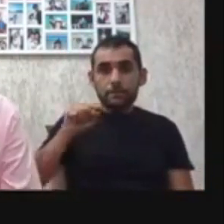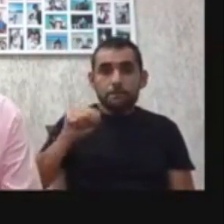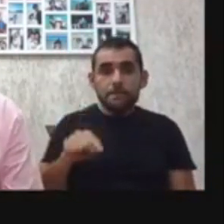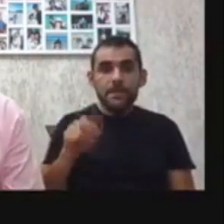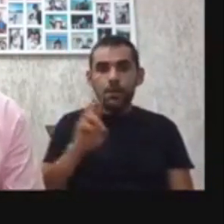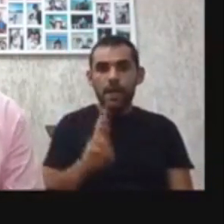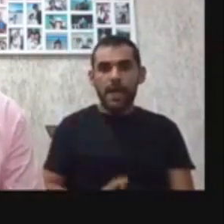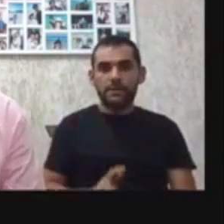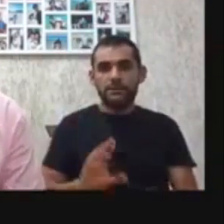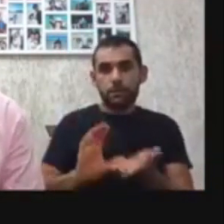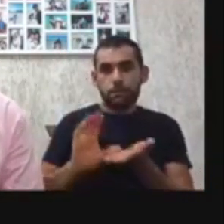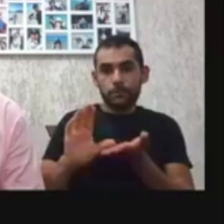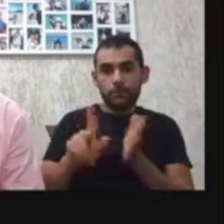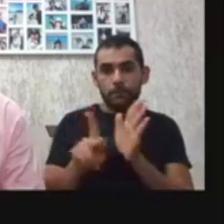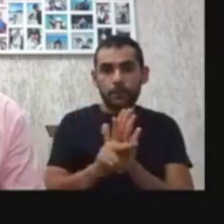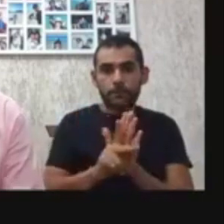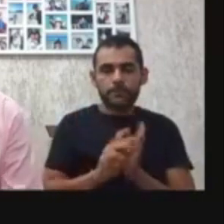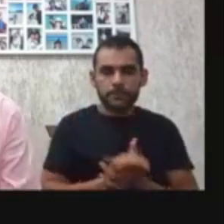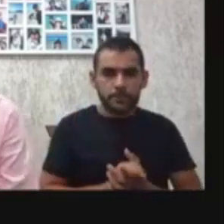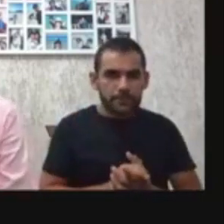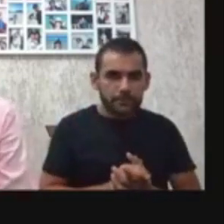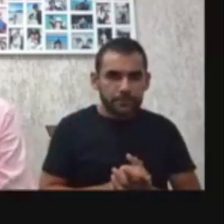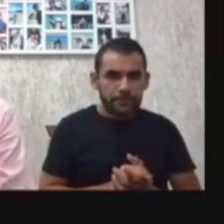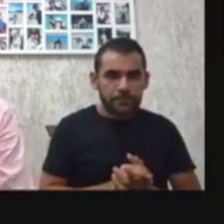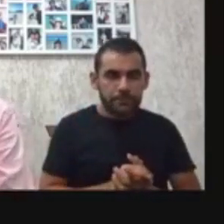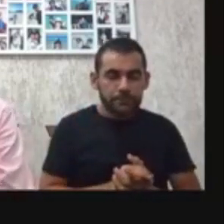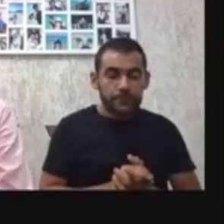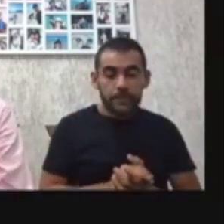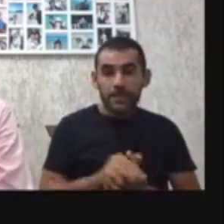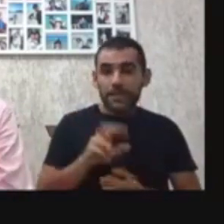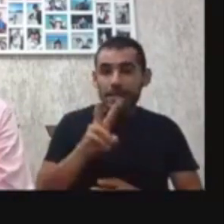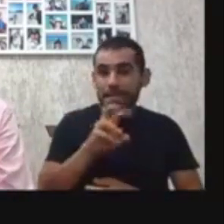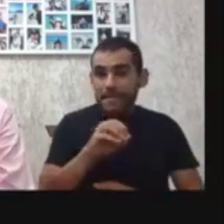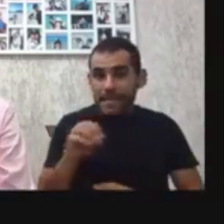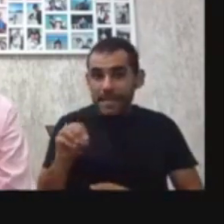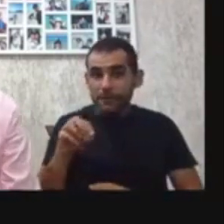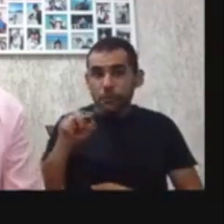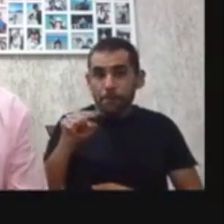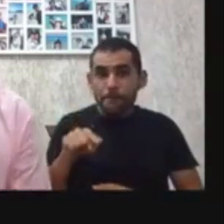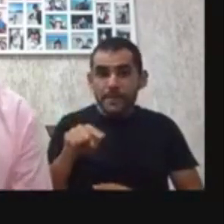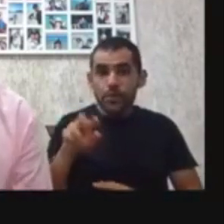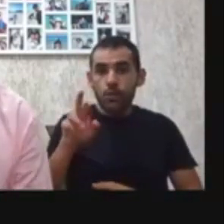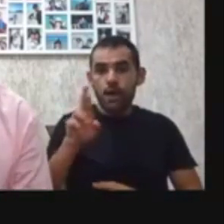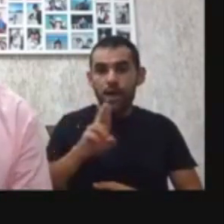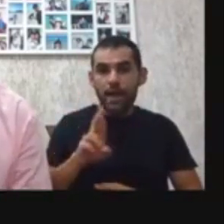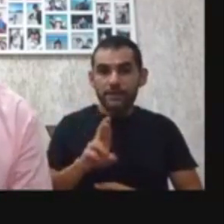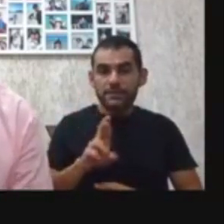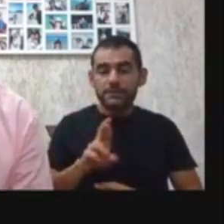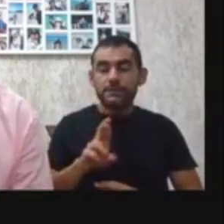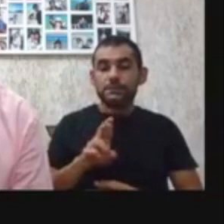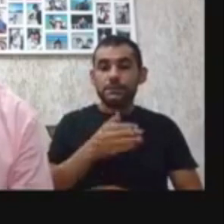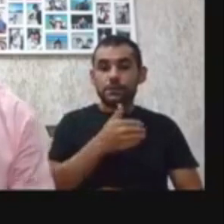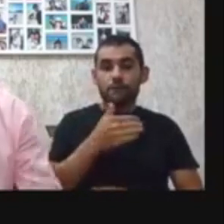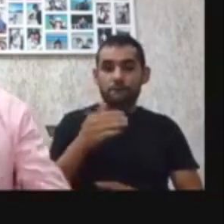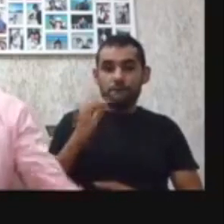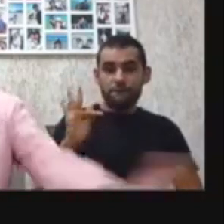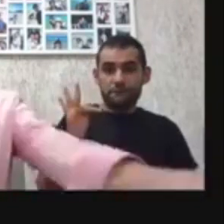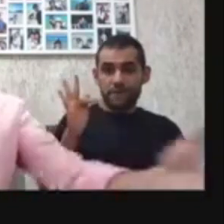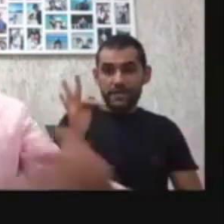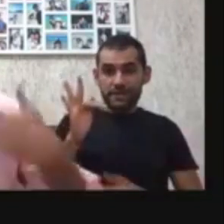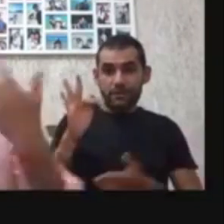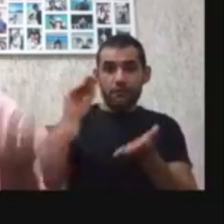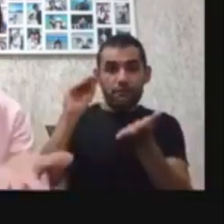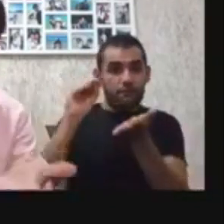R$ 414 mil de recursos próprios, de uma verba de R$ 500 mil federal, que foi perdida por